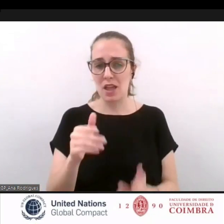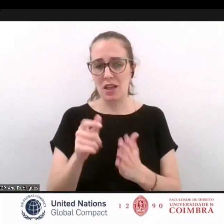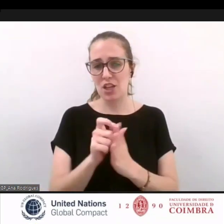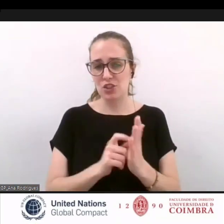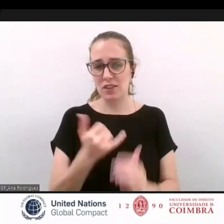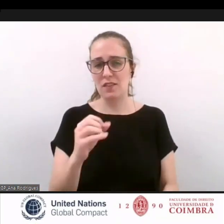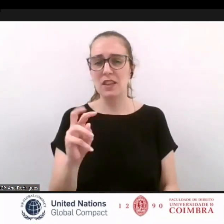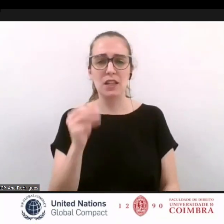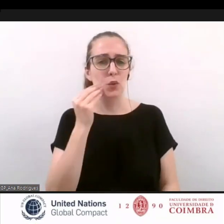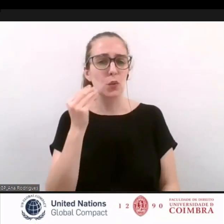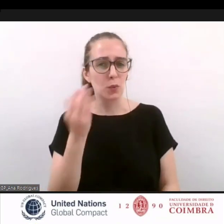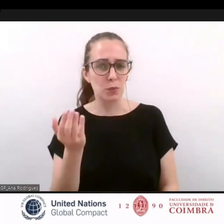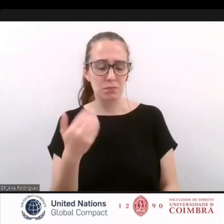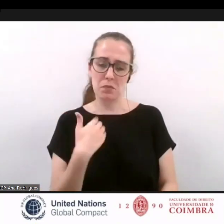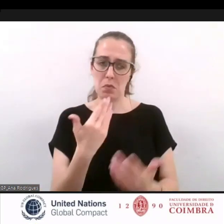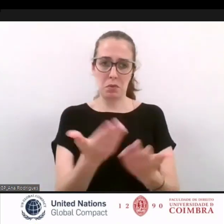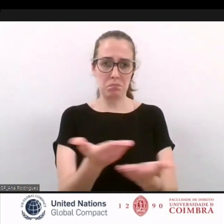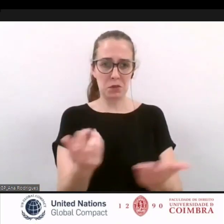Sustentável? Deixo a pergunta para ambas.